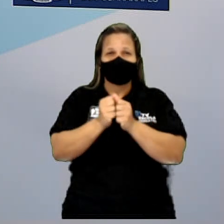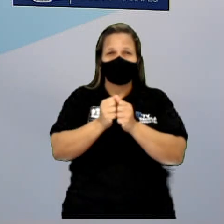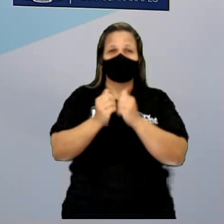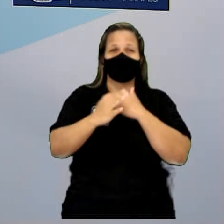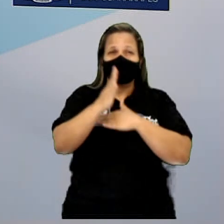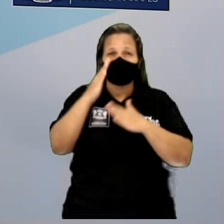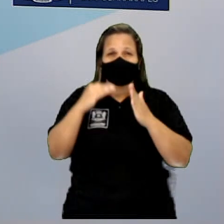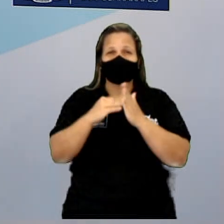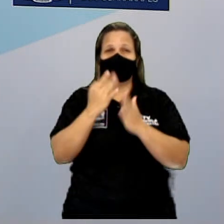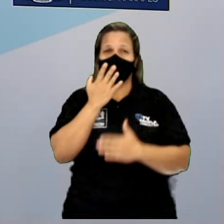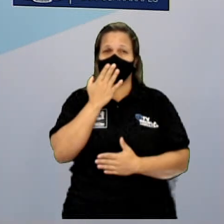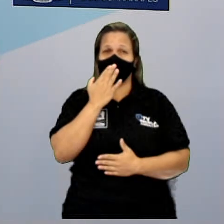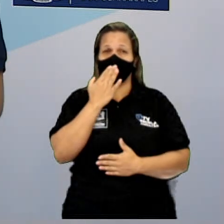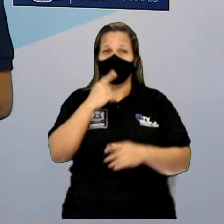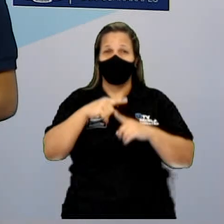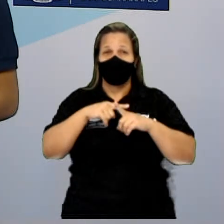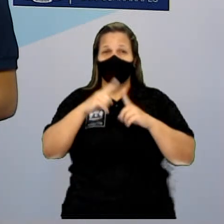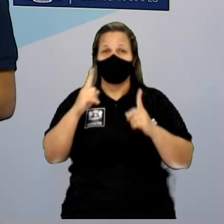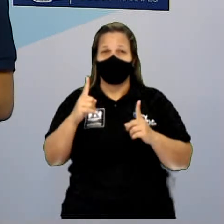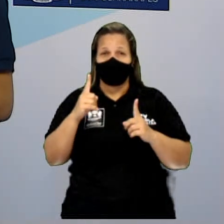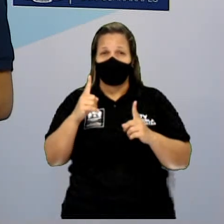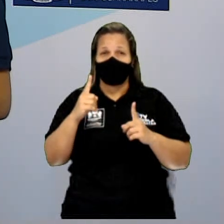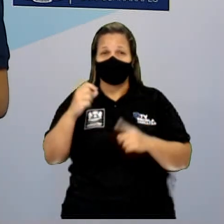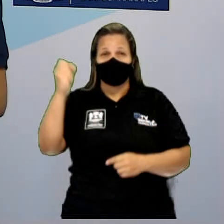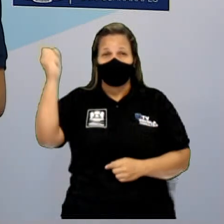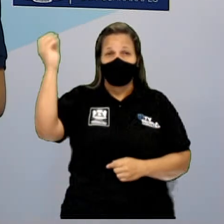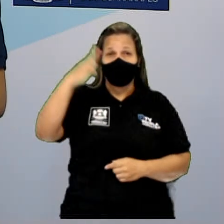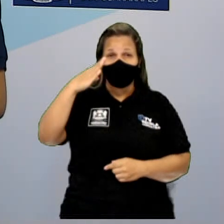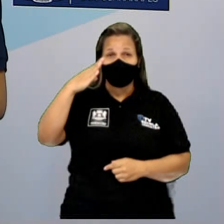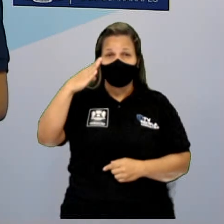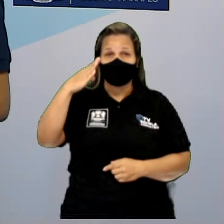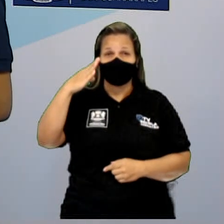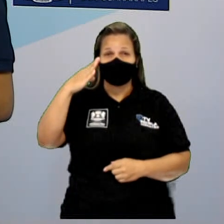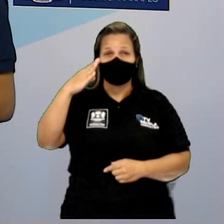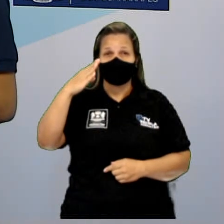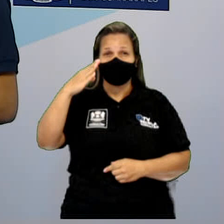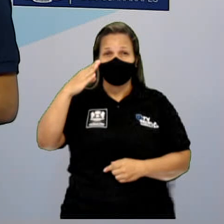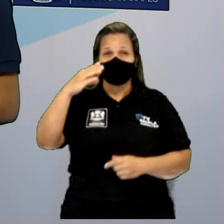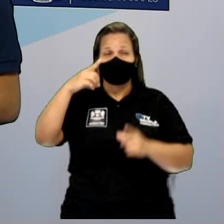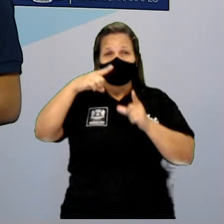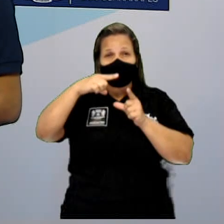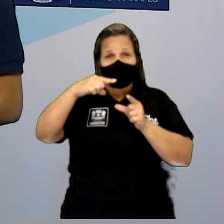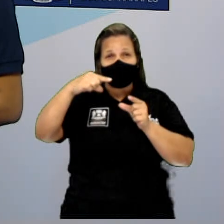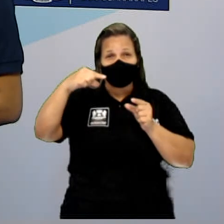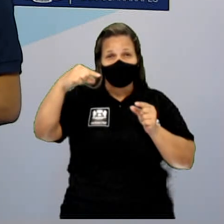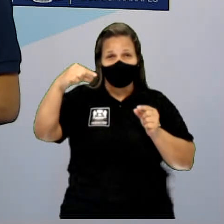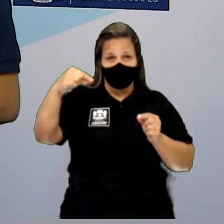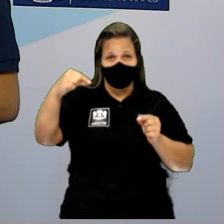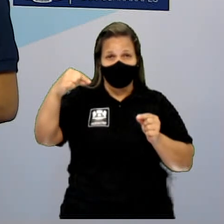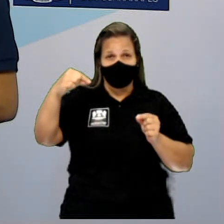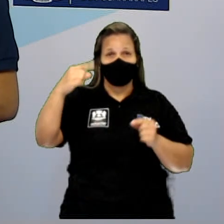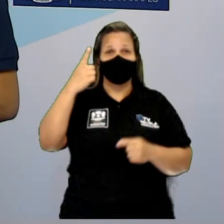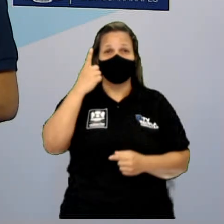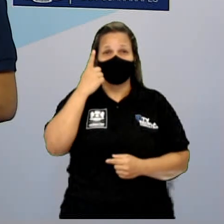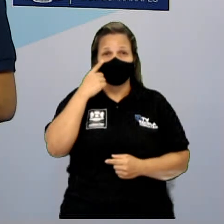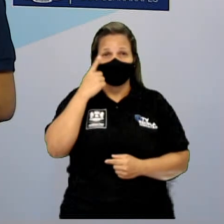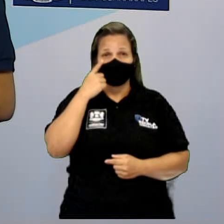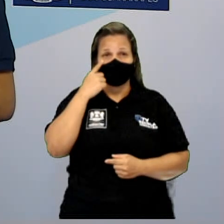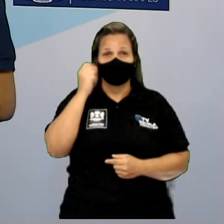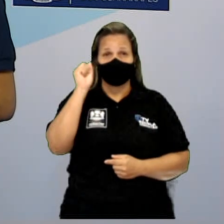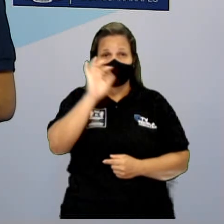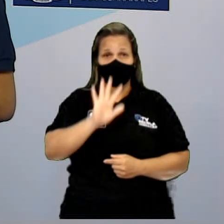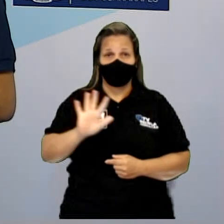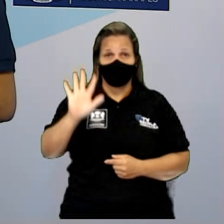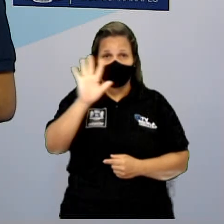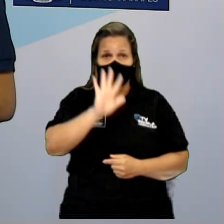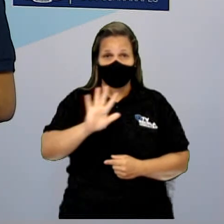cor daquele pigmento. Vamos usar como exemplo aqui a folha, certo? Que tem a clorofila, um